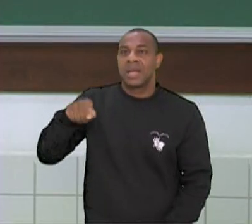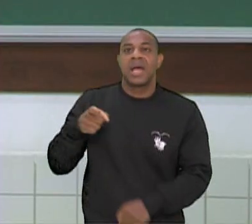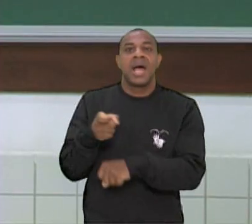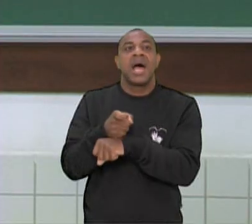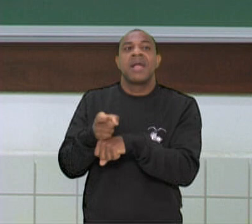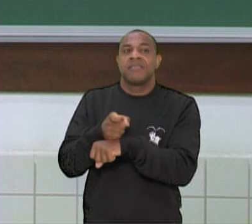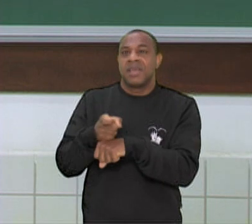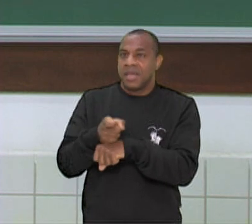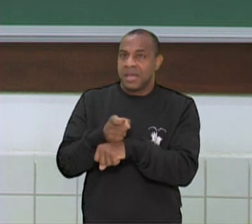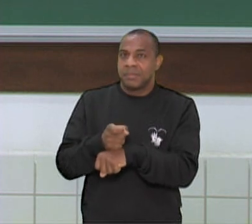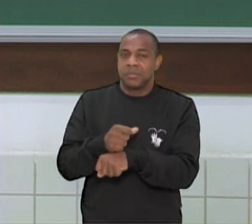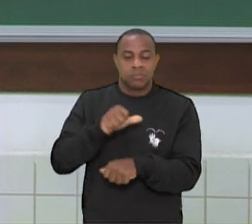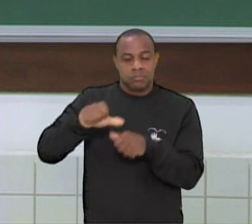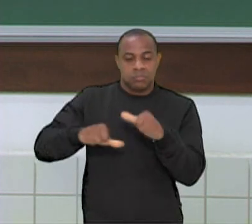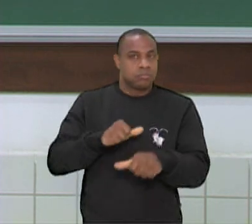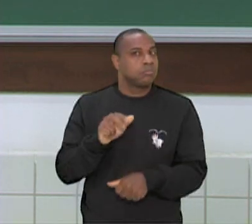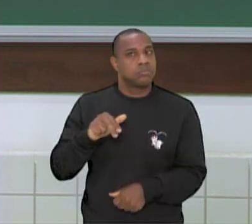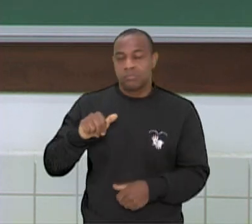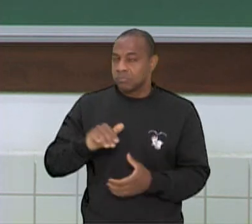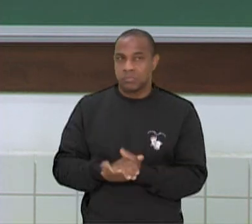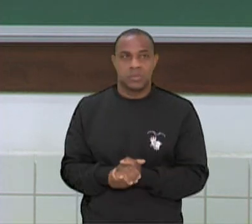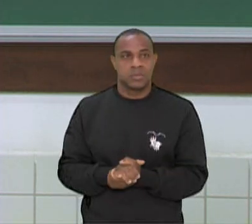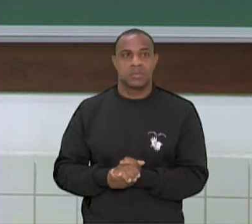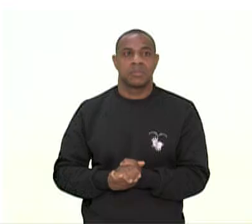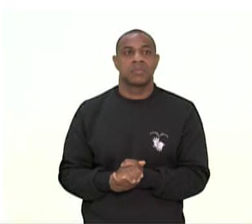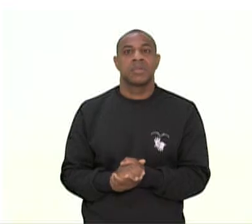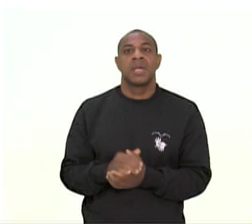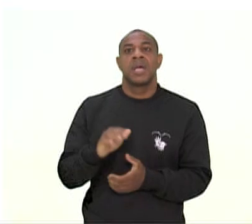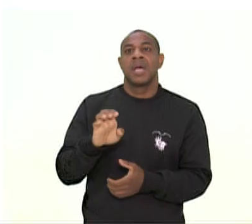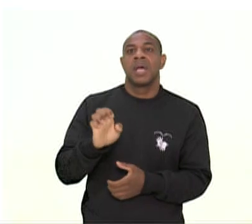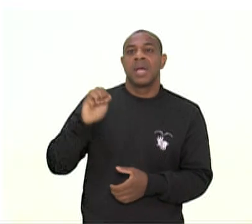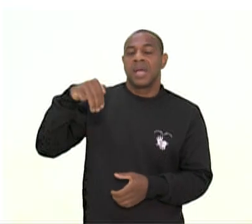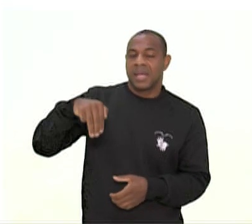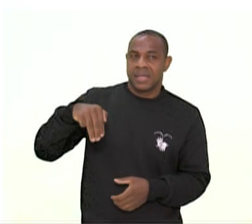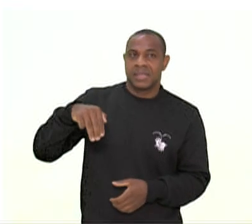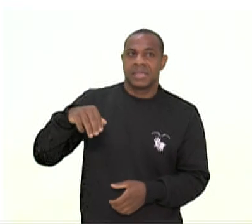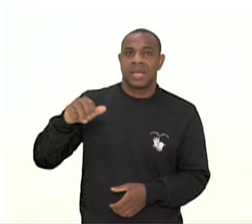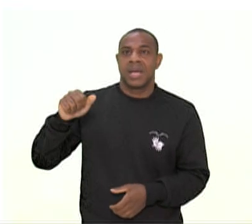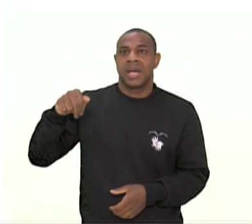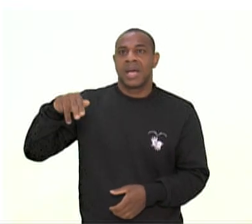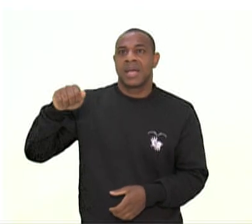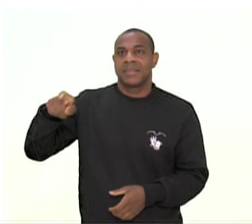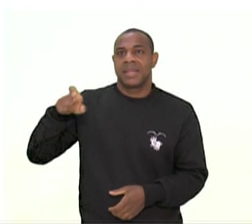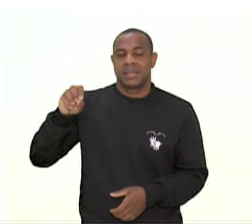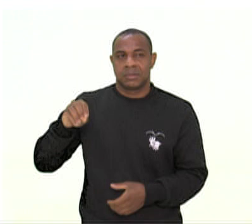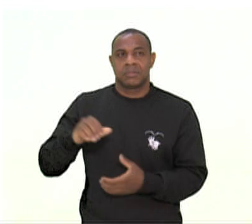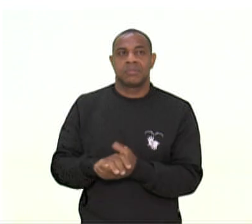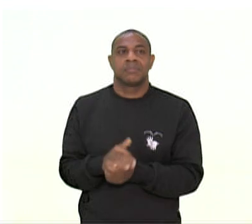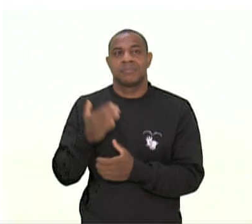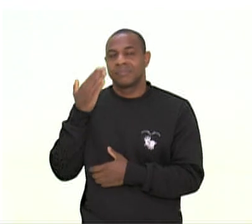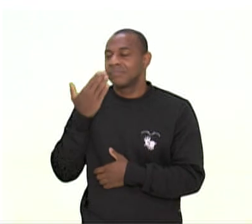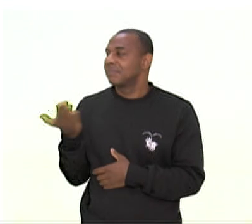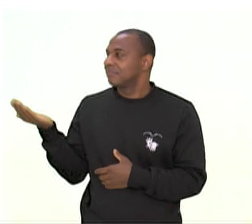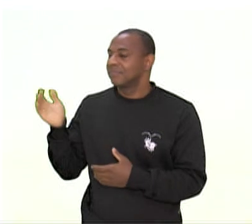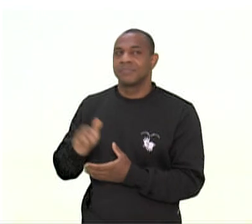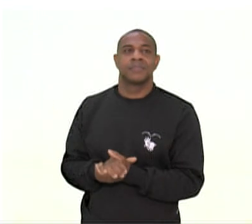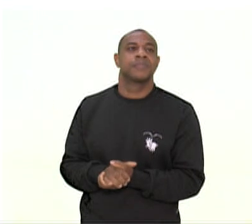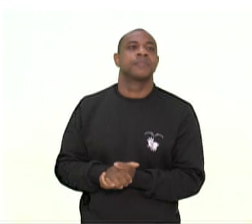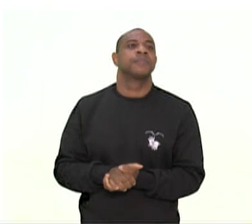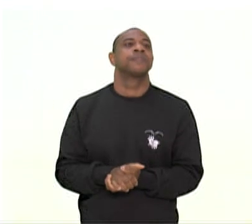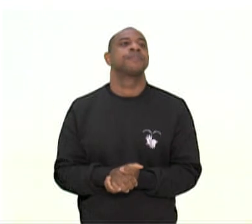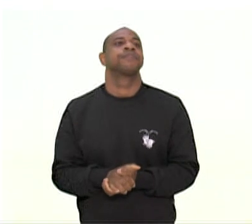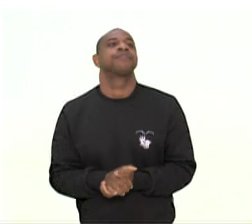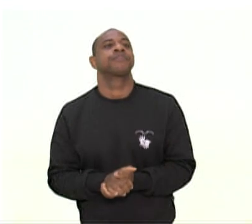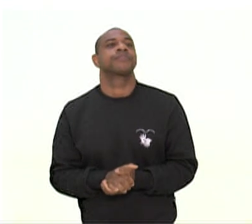permanece invariável. Então, sempre quando você optar por dizer em anexo, não tem plural. Fechou? Anota aí.